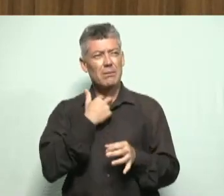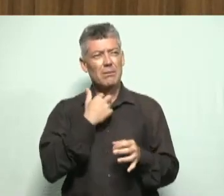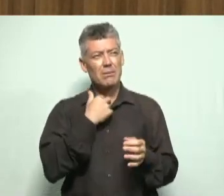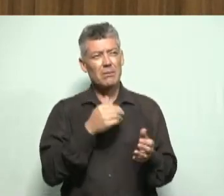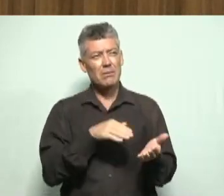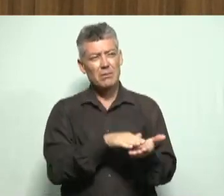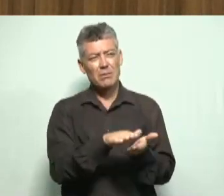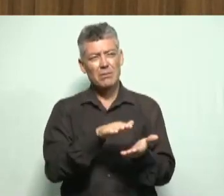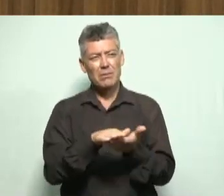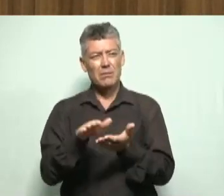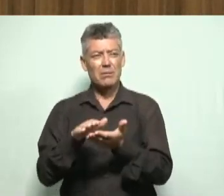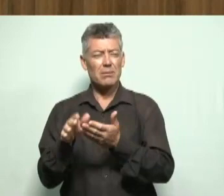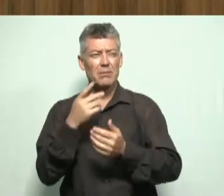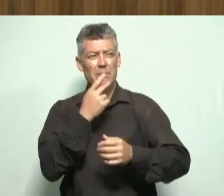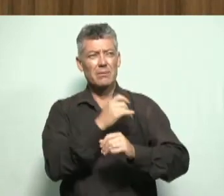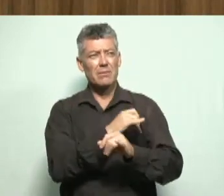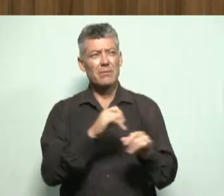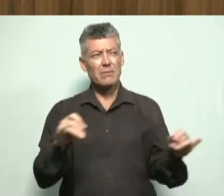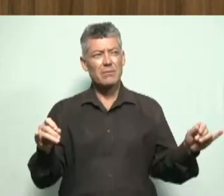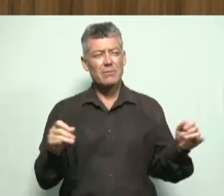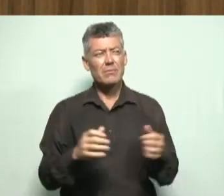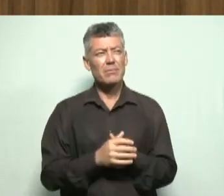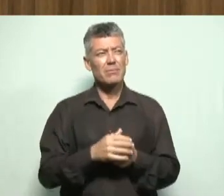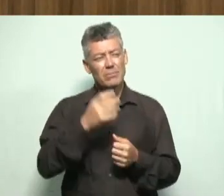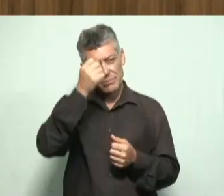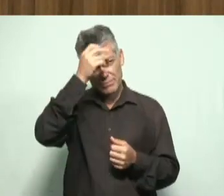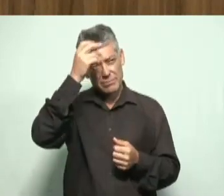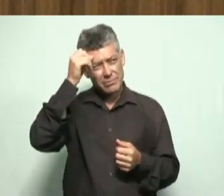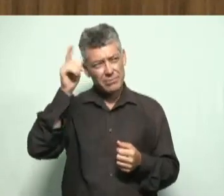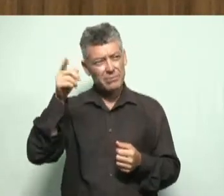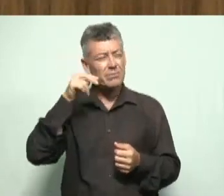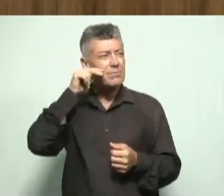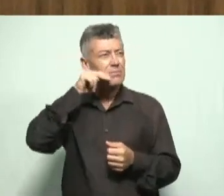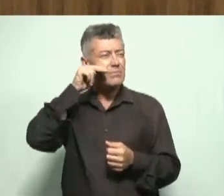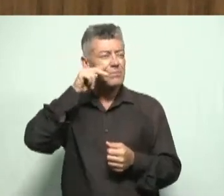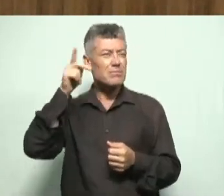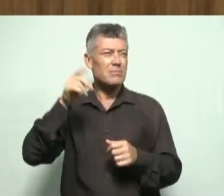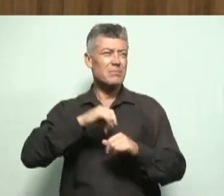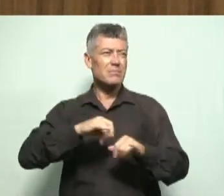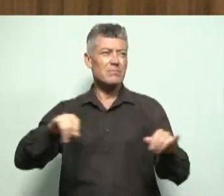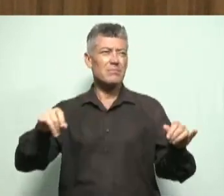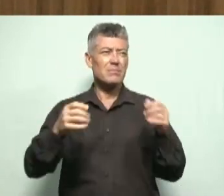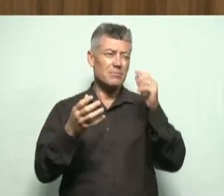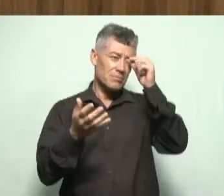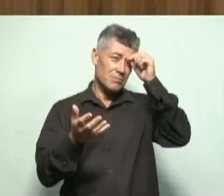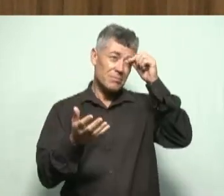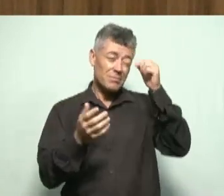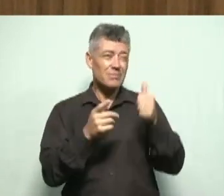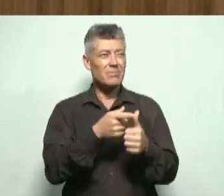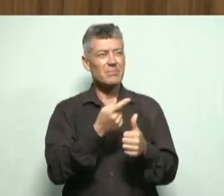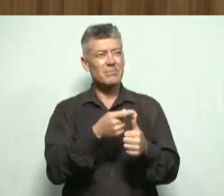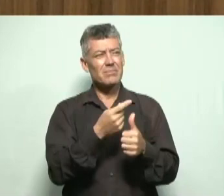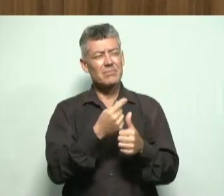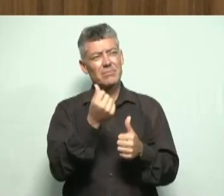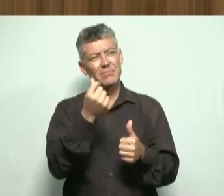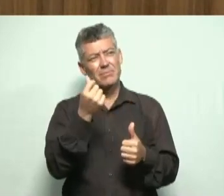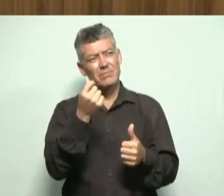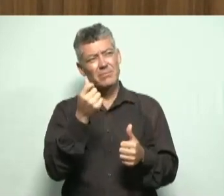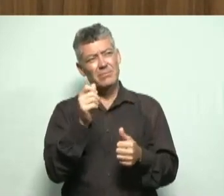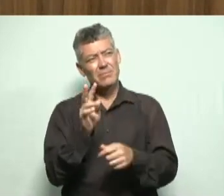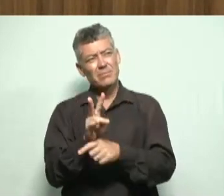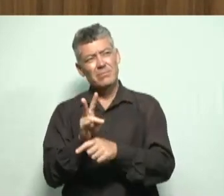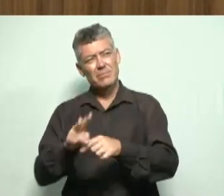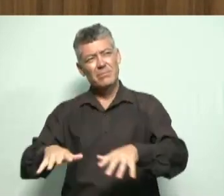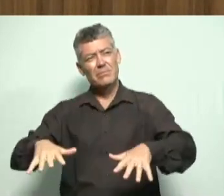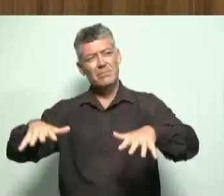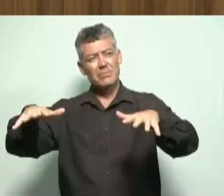com pedido de informações para a Prefeitura de Natal, como, por exemplo, quanto está sendo investido em prevenção de